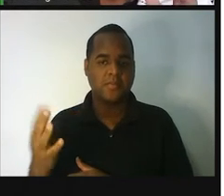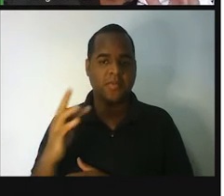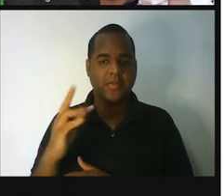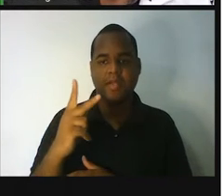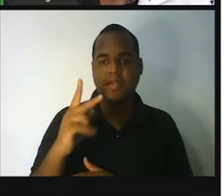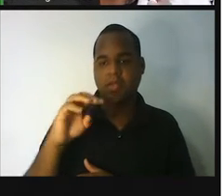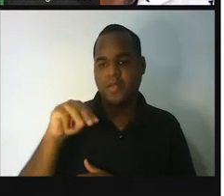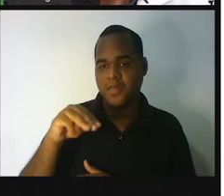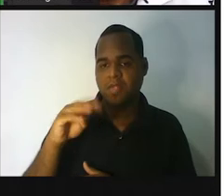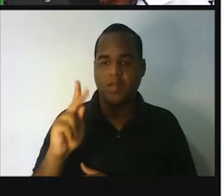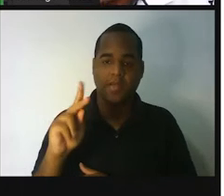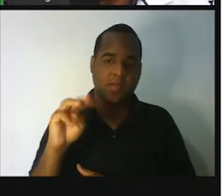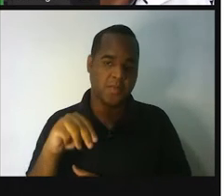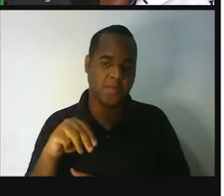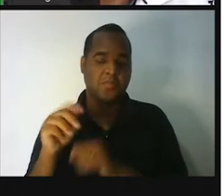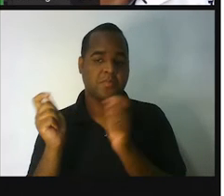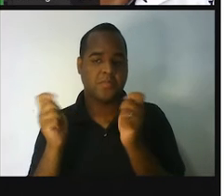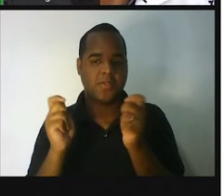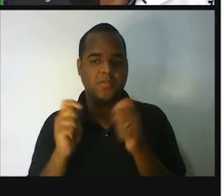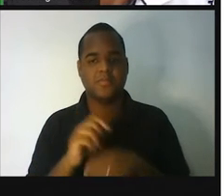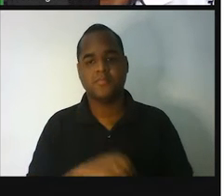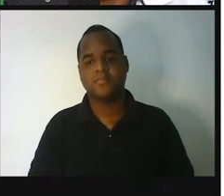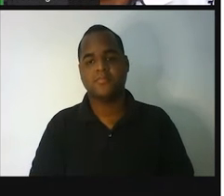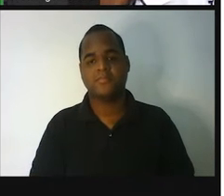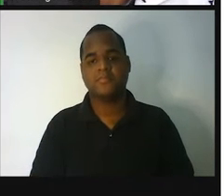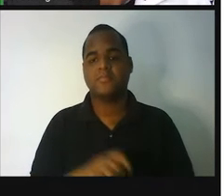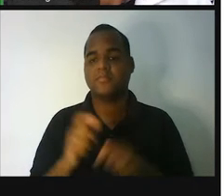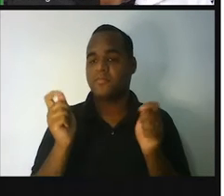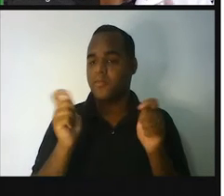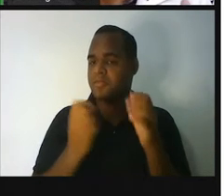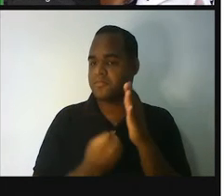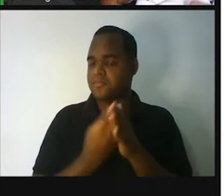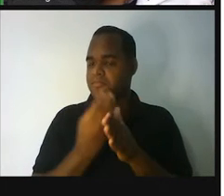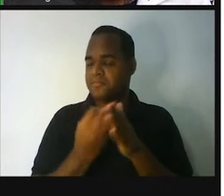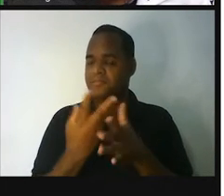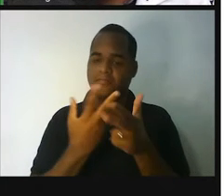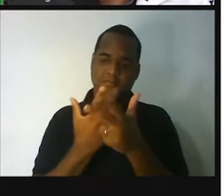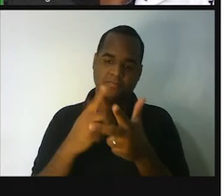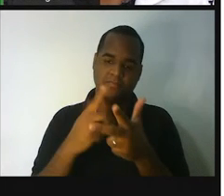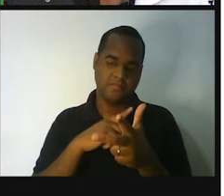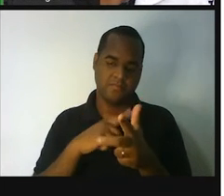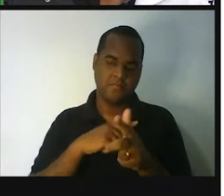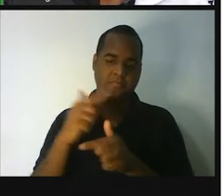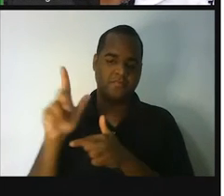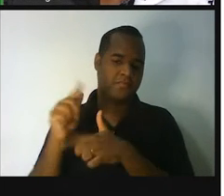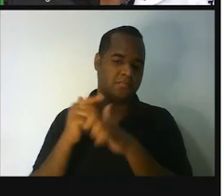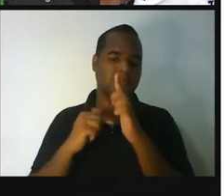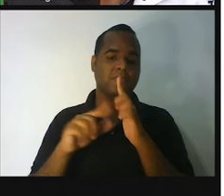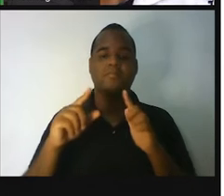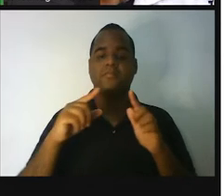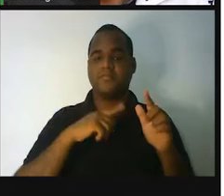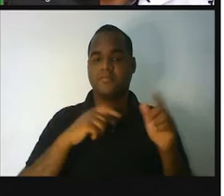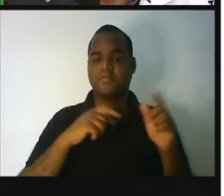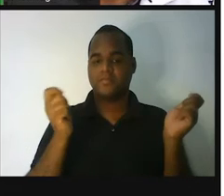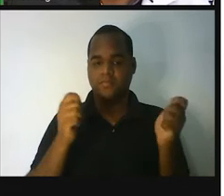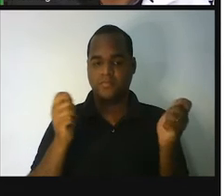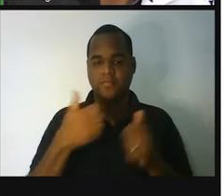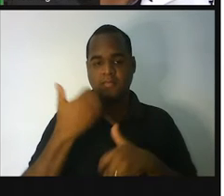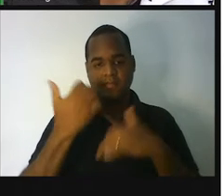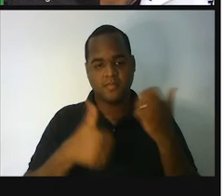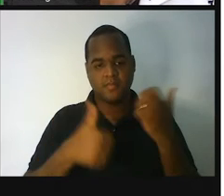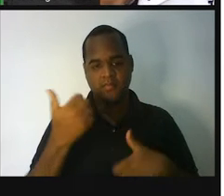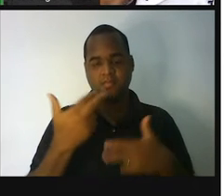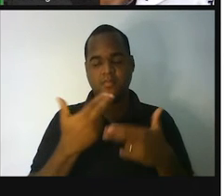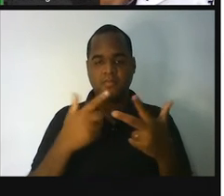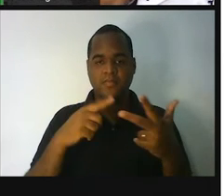esses mesmos quatro metros pode aparecer em outras unidades de medidas dessas